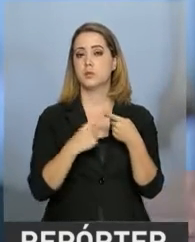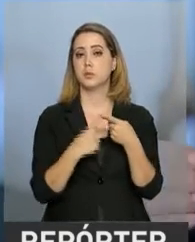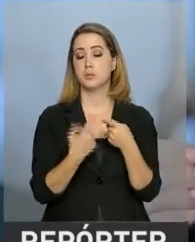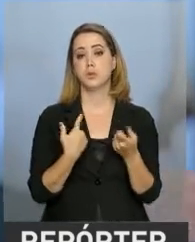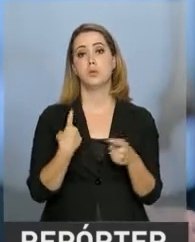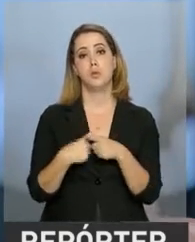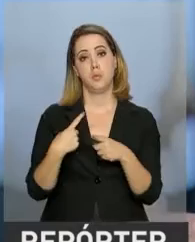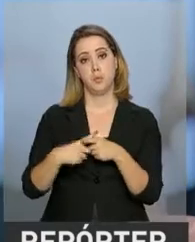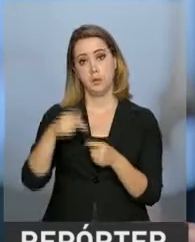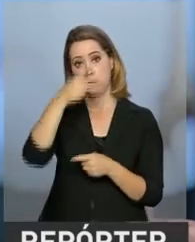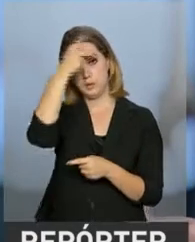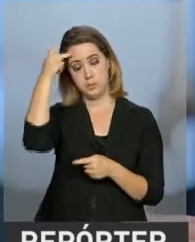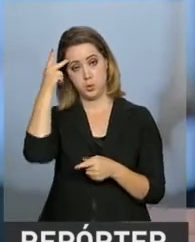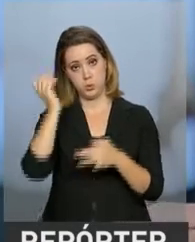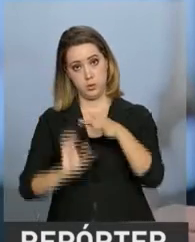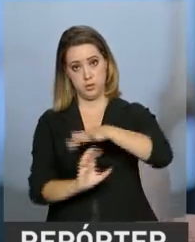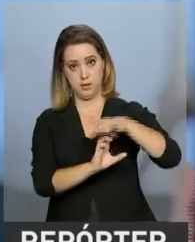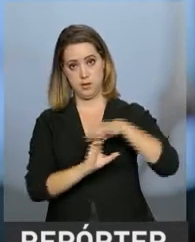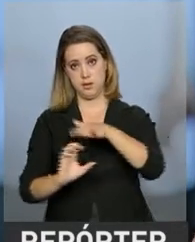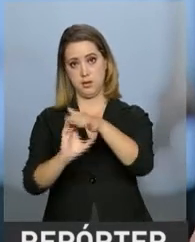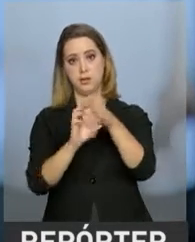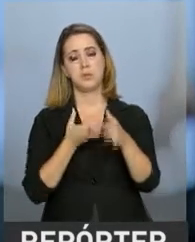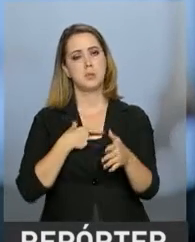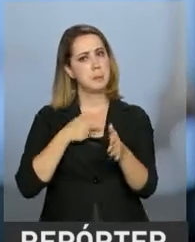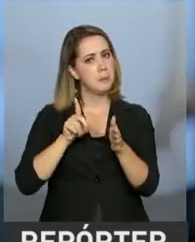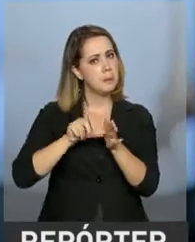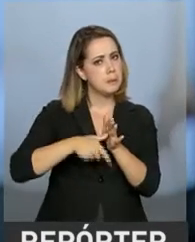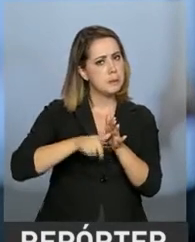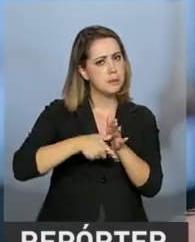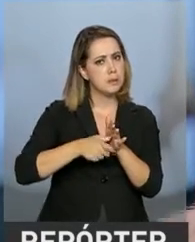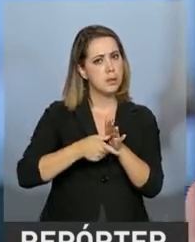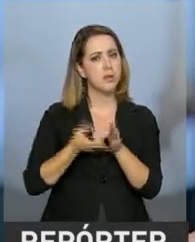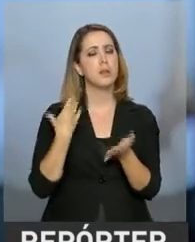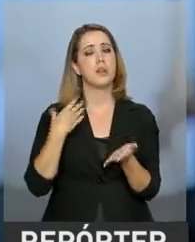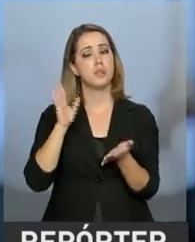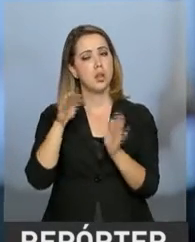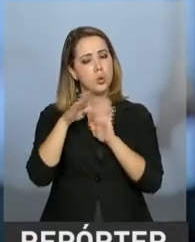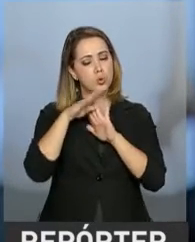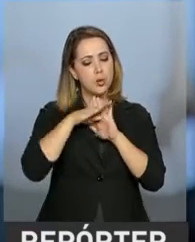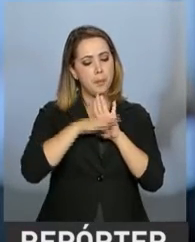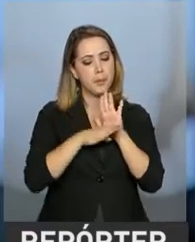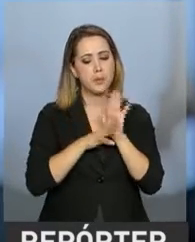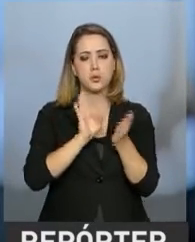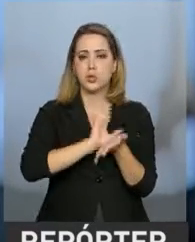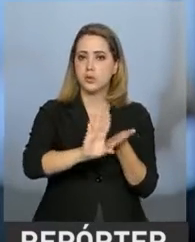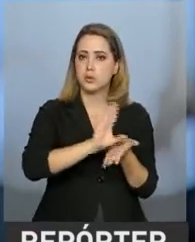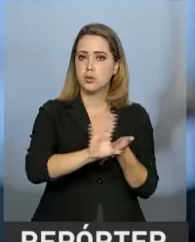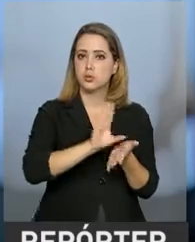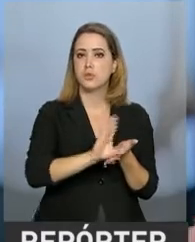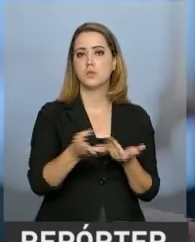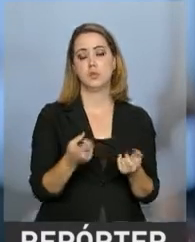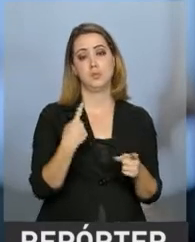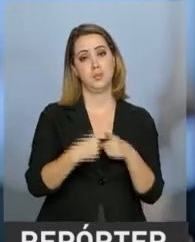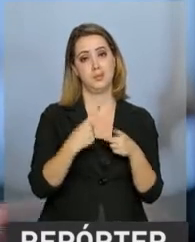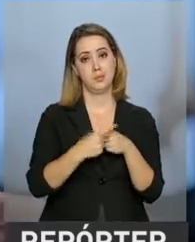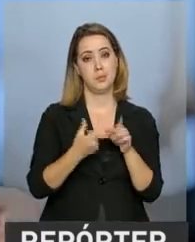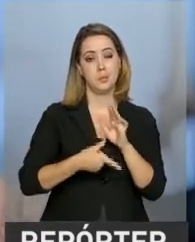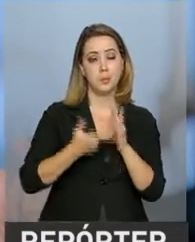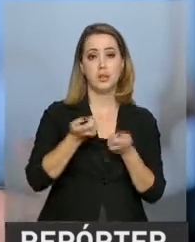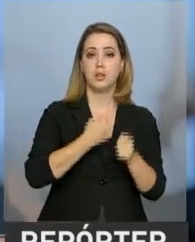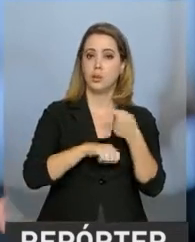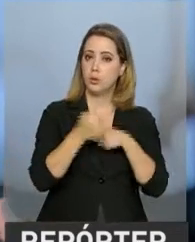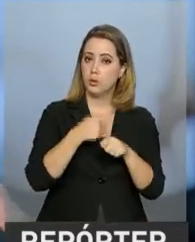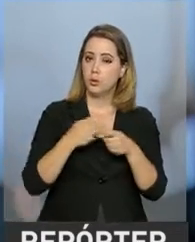atrasaram, posteciparam grandes projetos de investimento que já tinham para o Brasil devido à situação